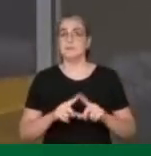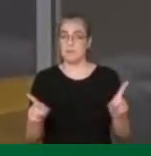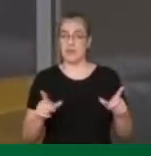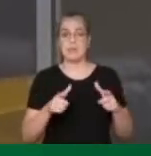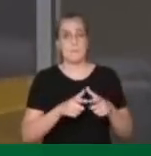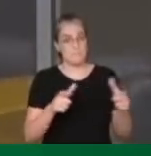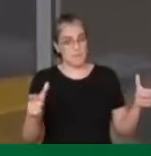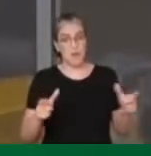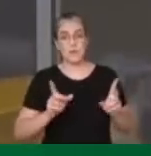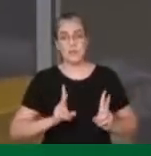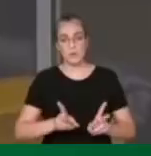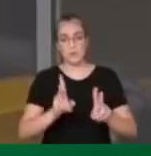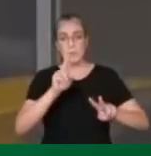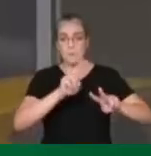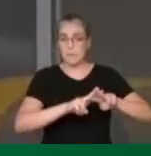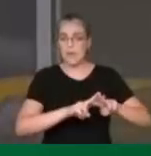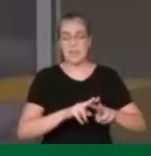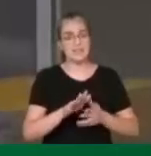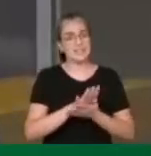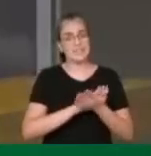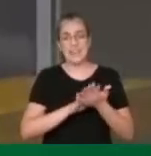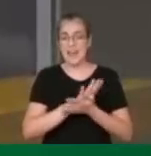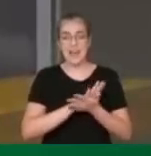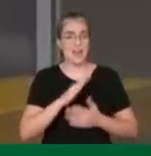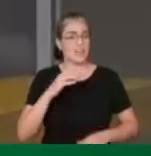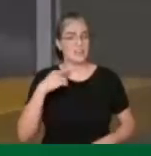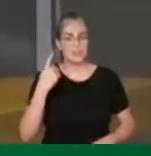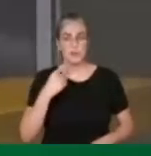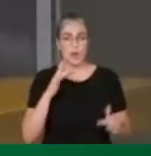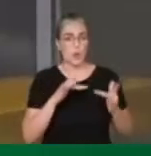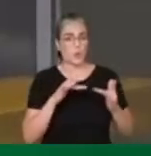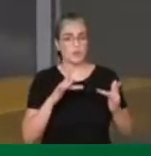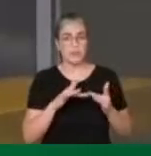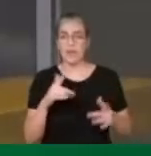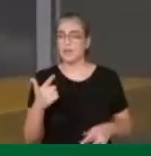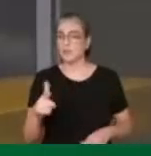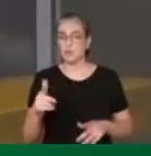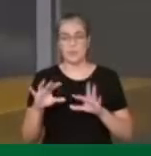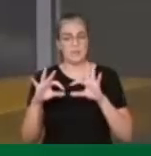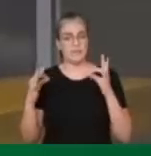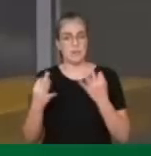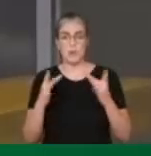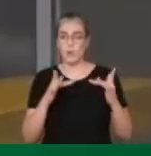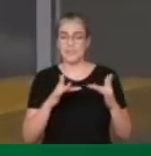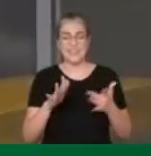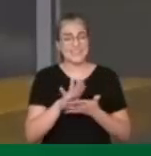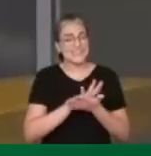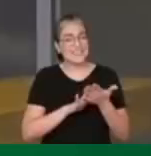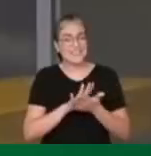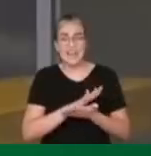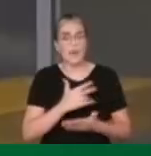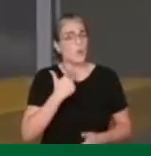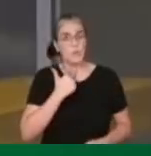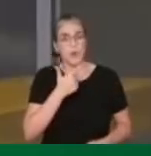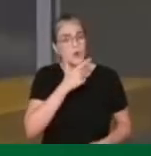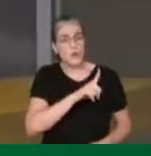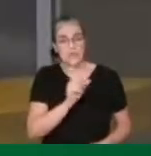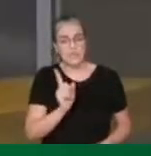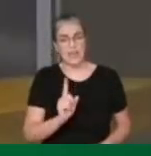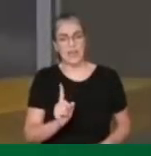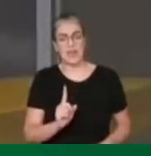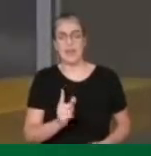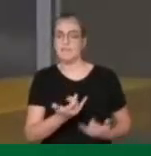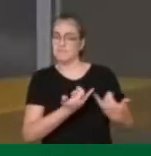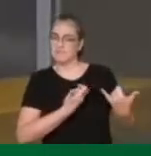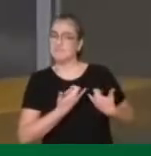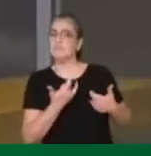continua presa, sem acesso a advogados, sem acesso a seus familiares. Nós temos notícias de problemas